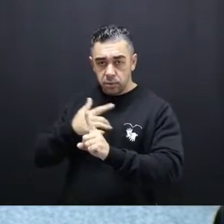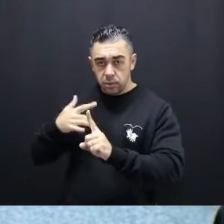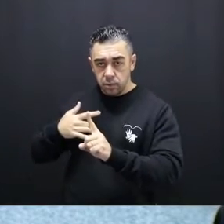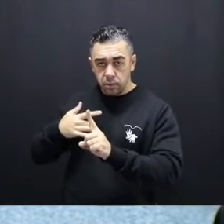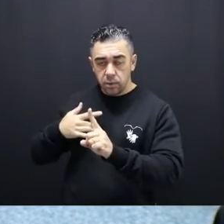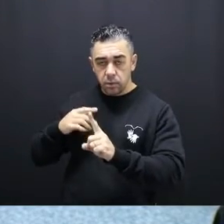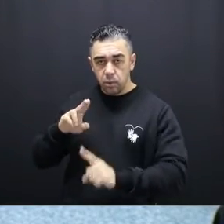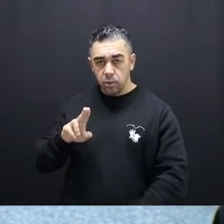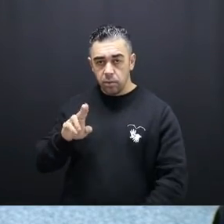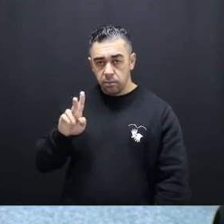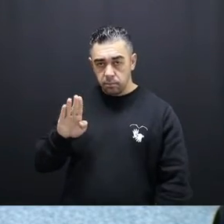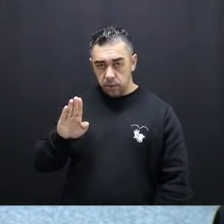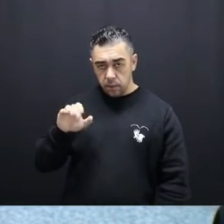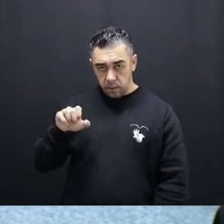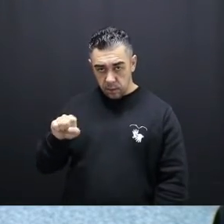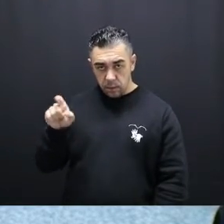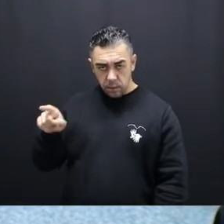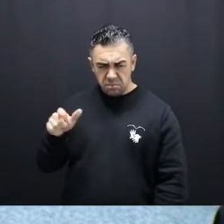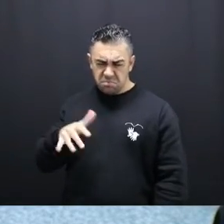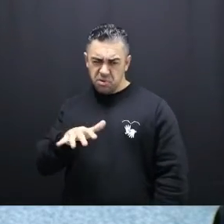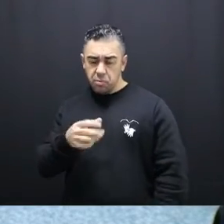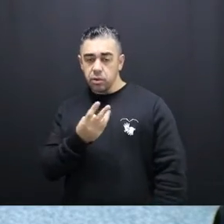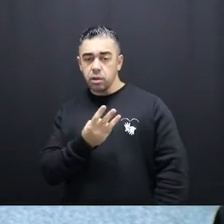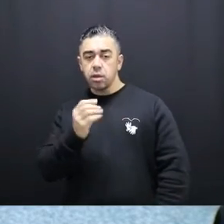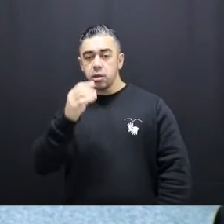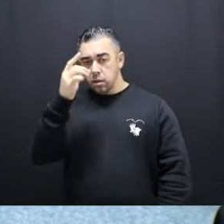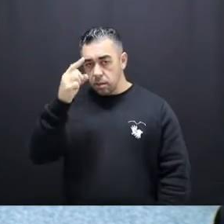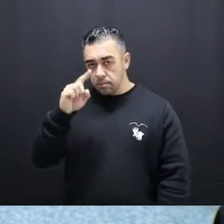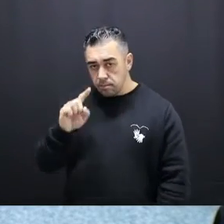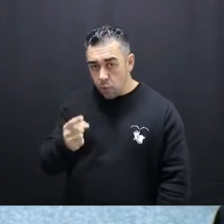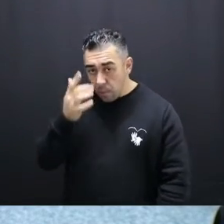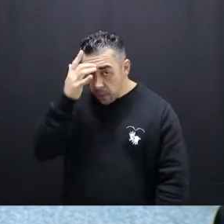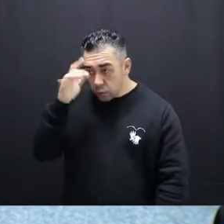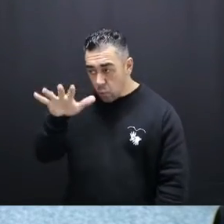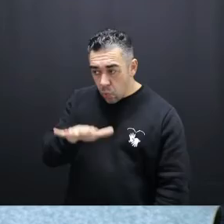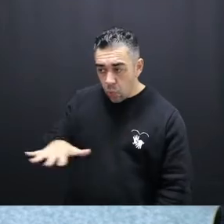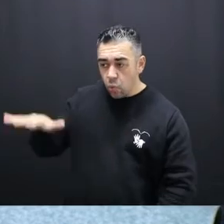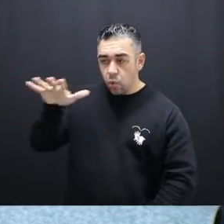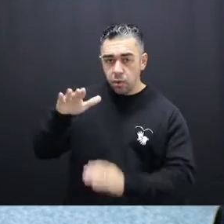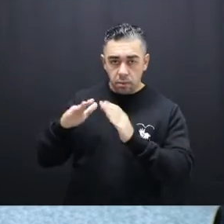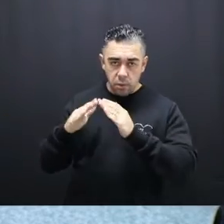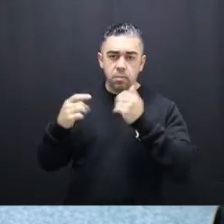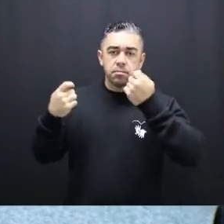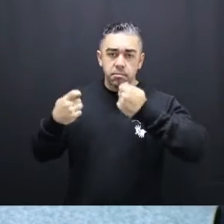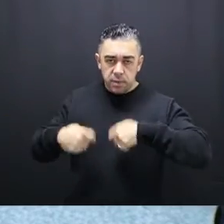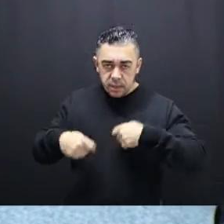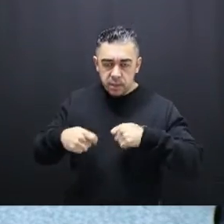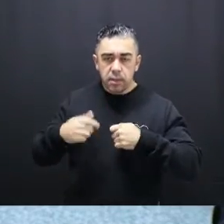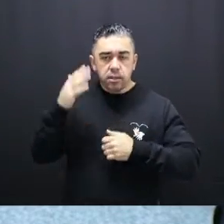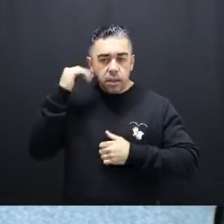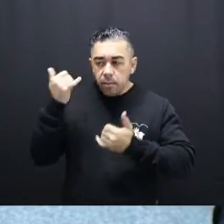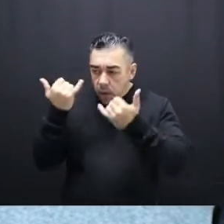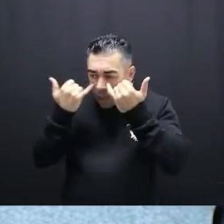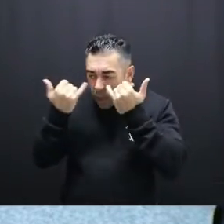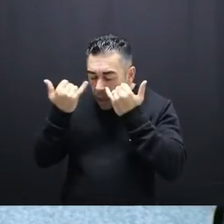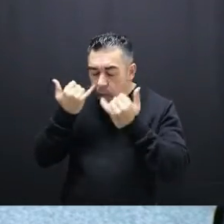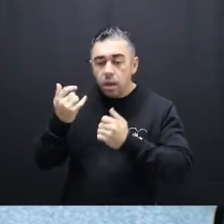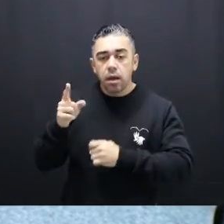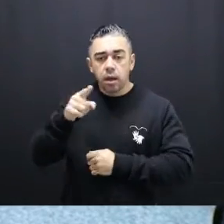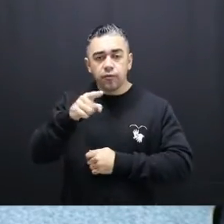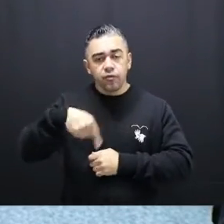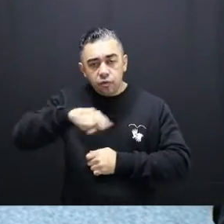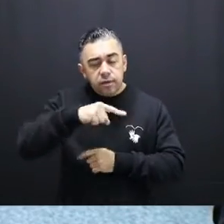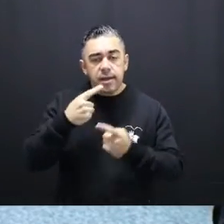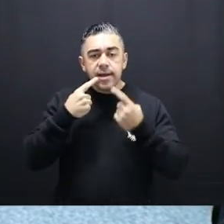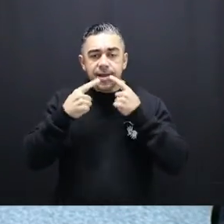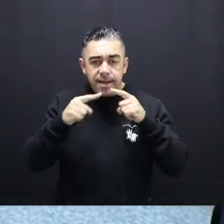atende uma população mais ou menos ele de 30 mil habitantes a gente precisa levar as demandas aquelas reclamação que vocês